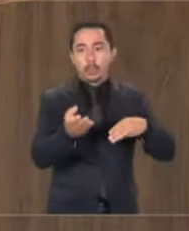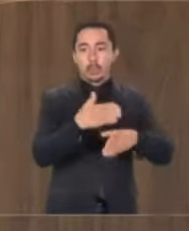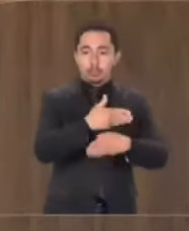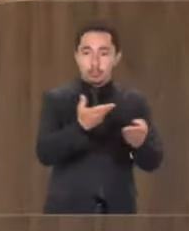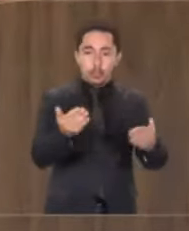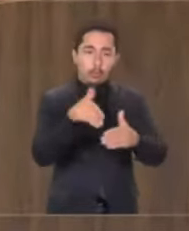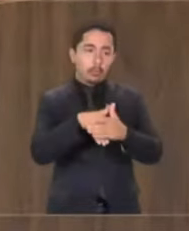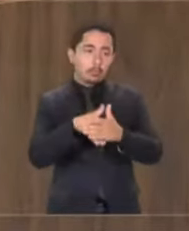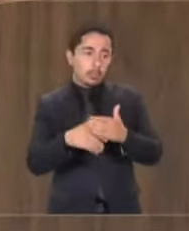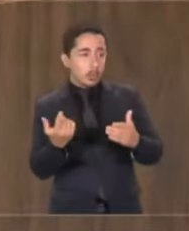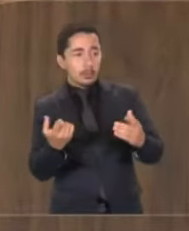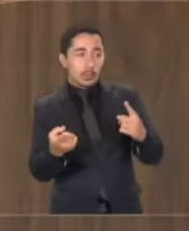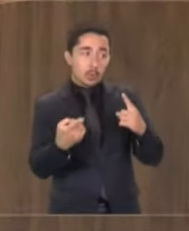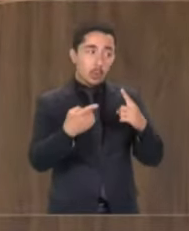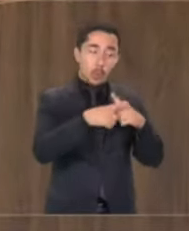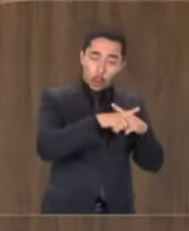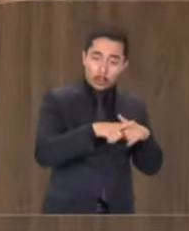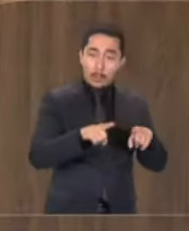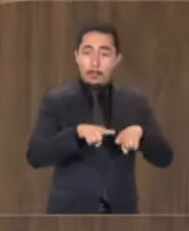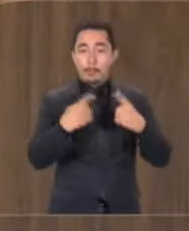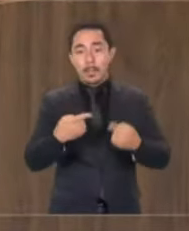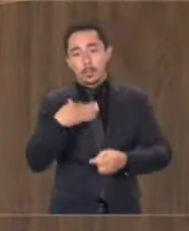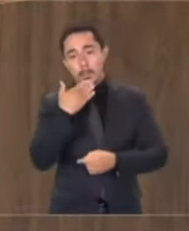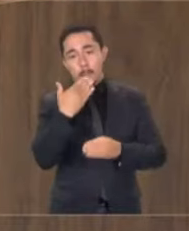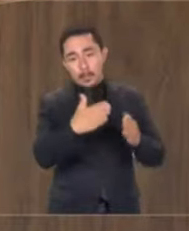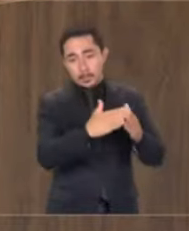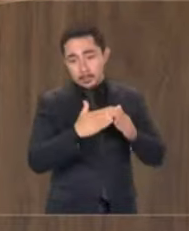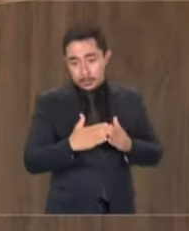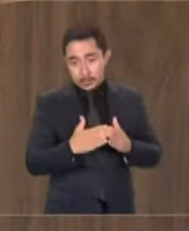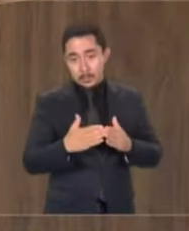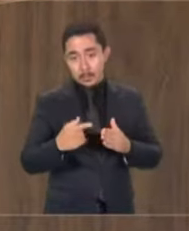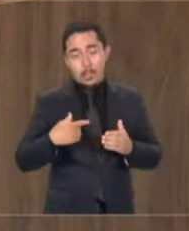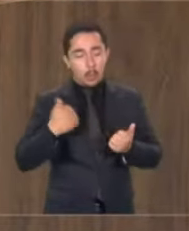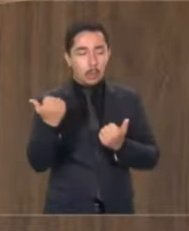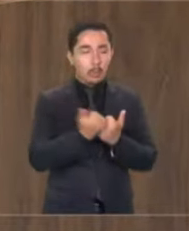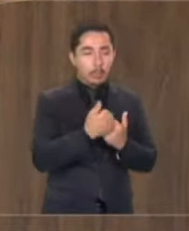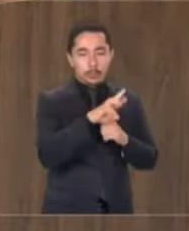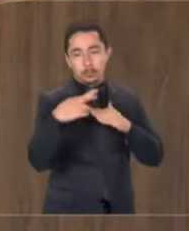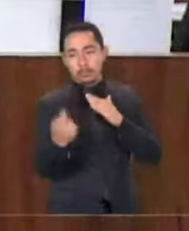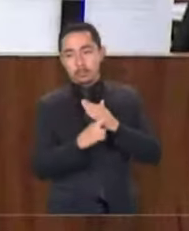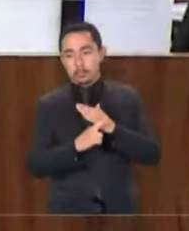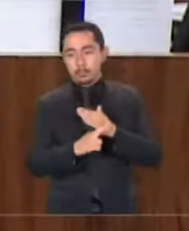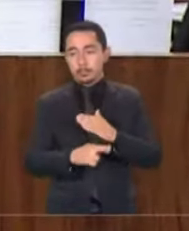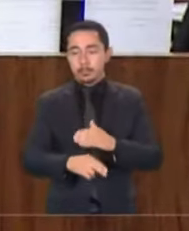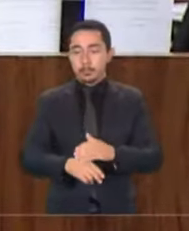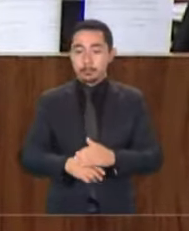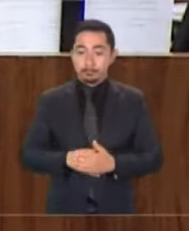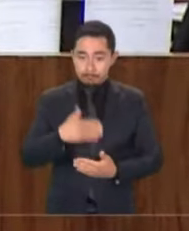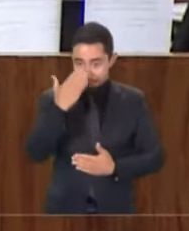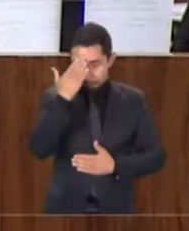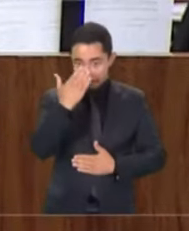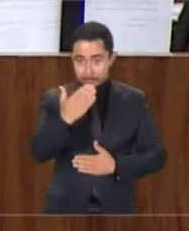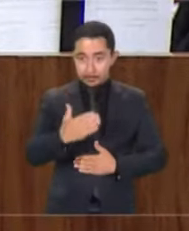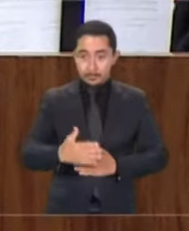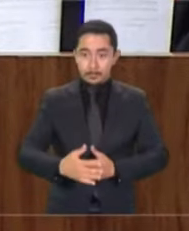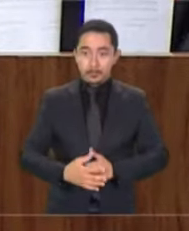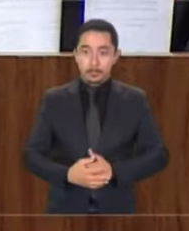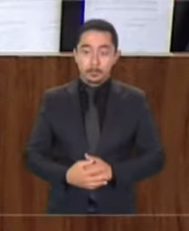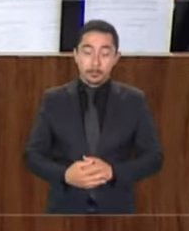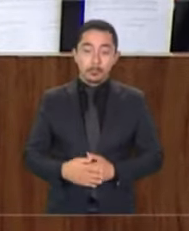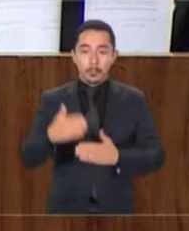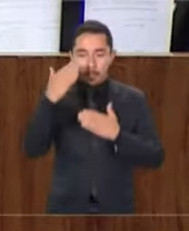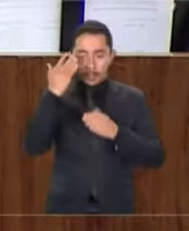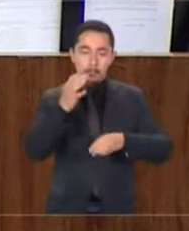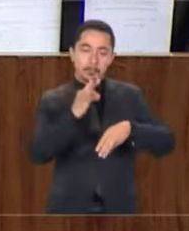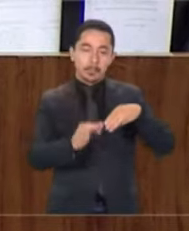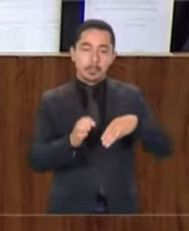porventura votem em direção contrária, eu peço licença para acompanhar o relator. Muito obrigada. Agradeço, ministra